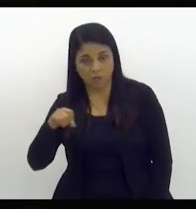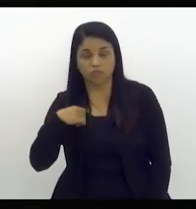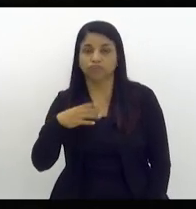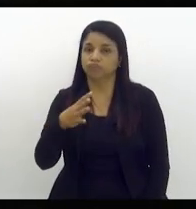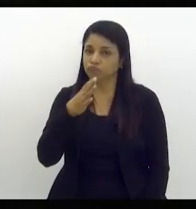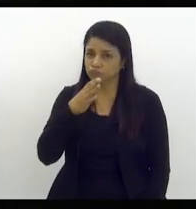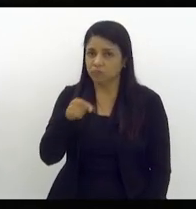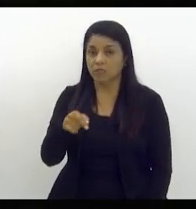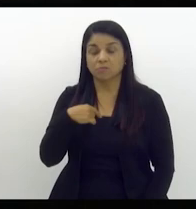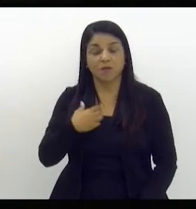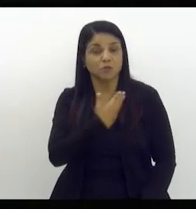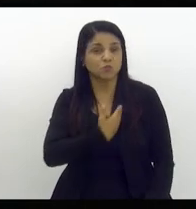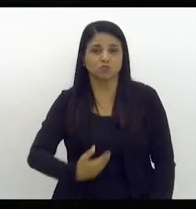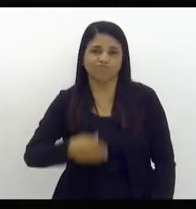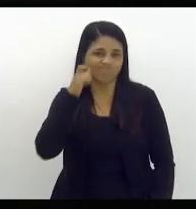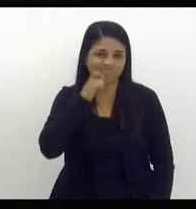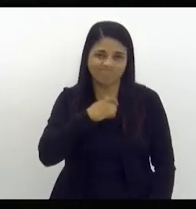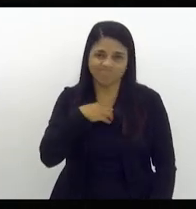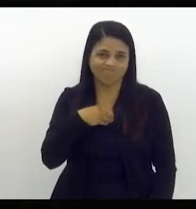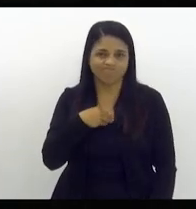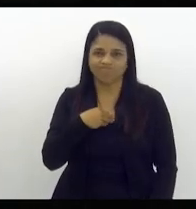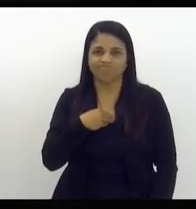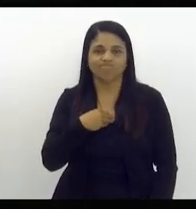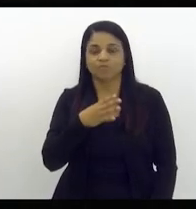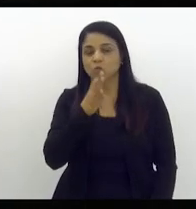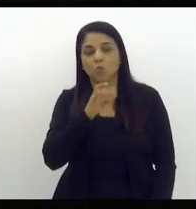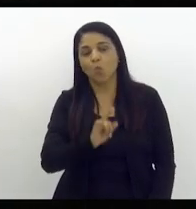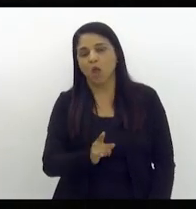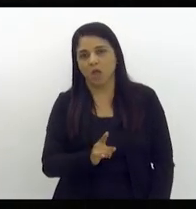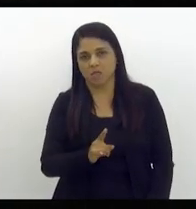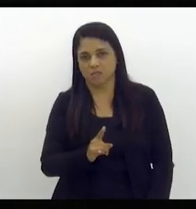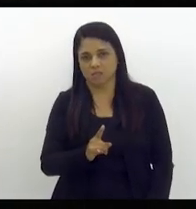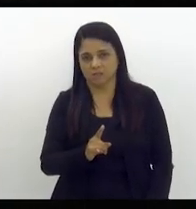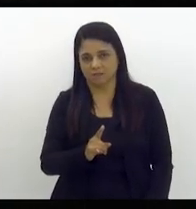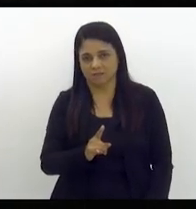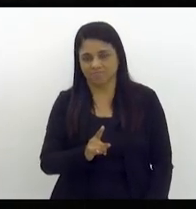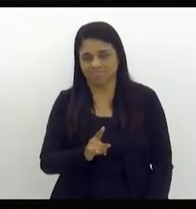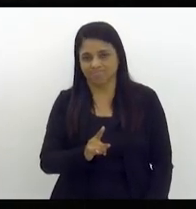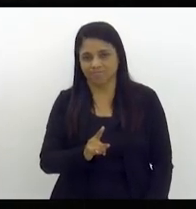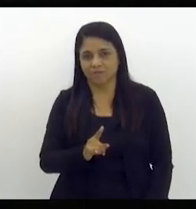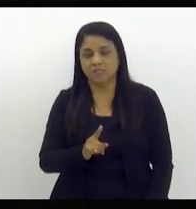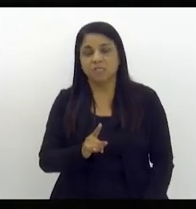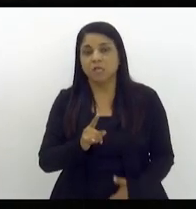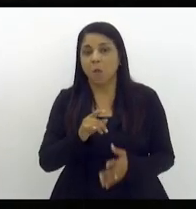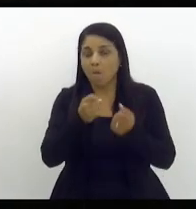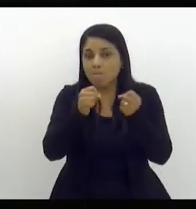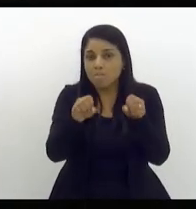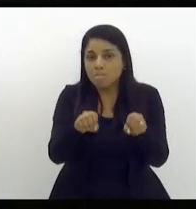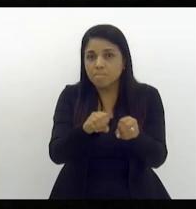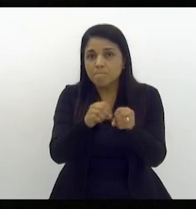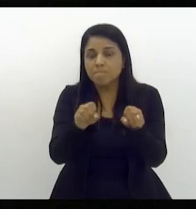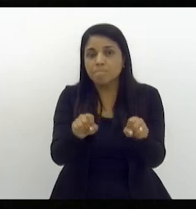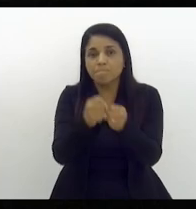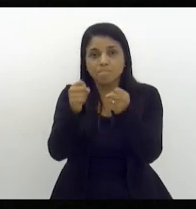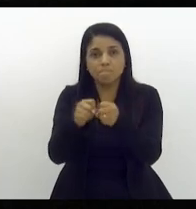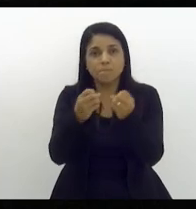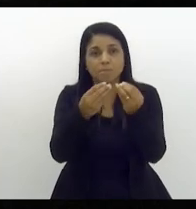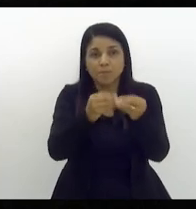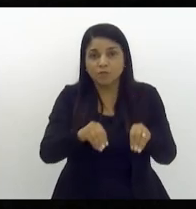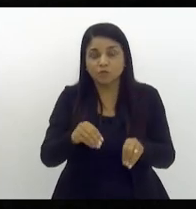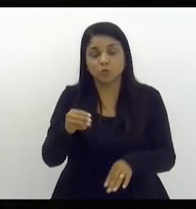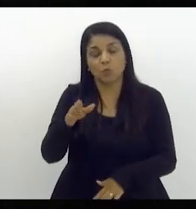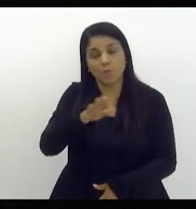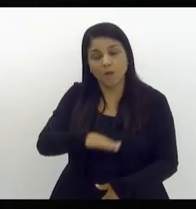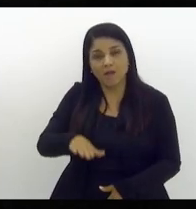governador não faz. Cláudio Castro não reconhece que é uma tragédia para toda a sociedade uma jovem como Eloá, de 5 anos,